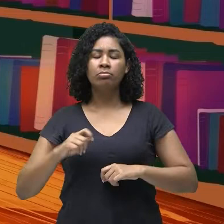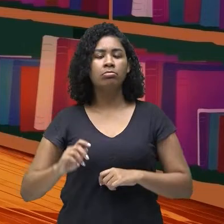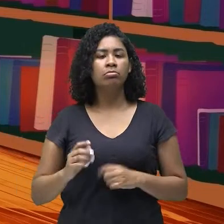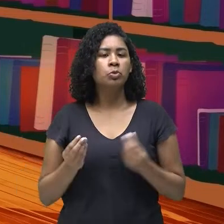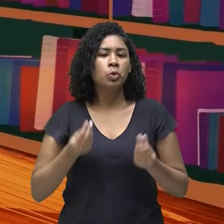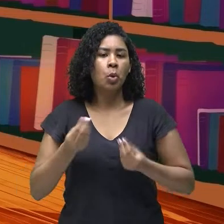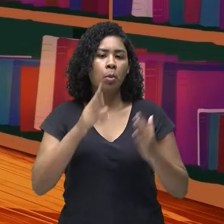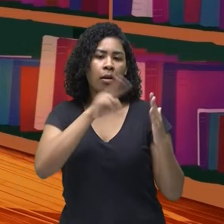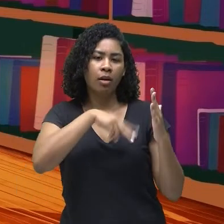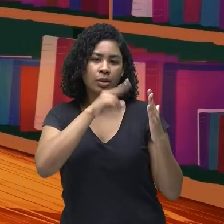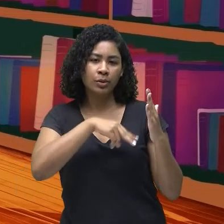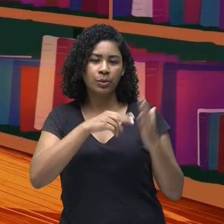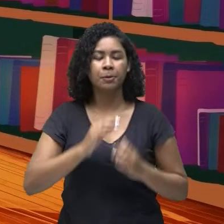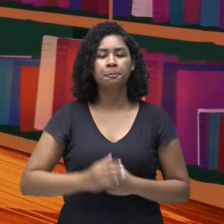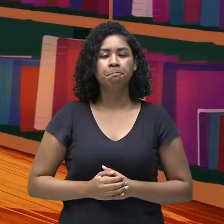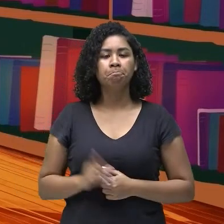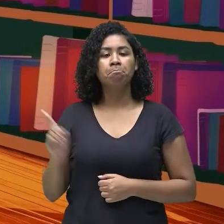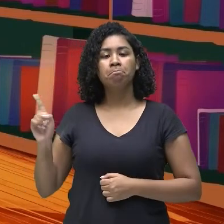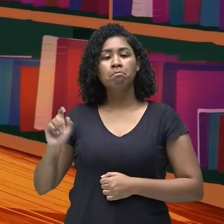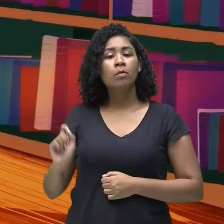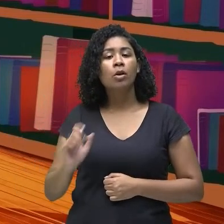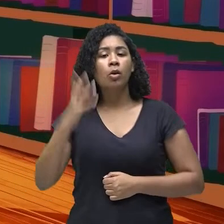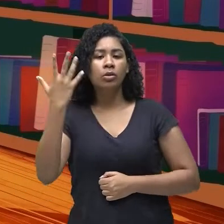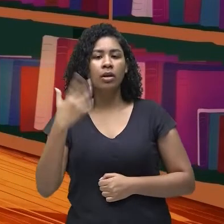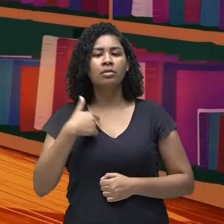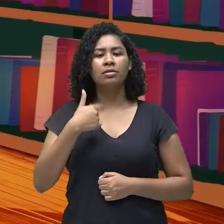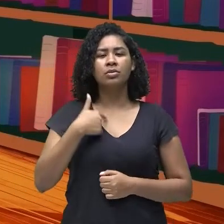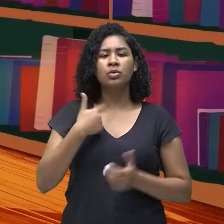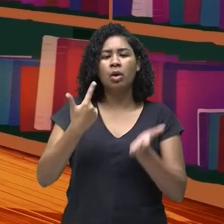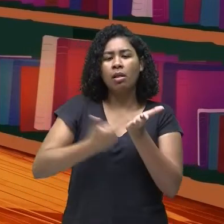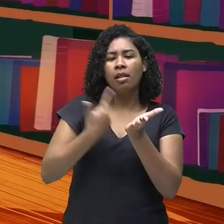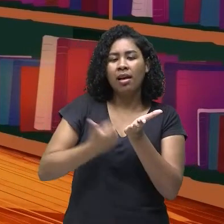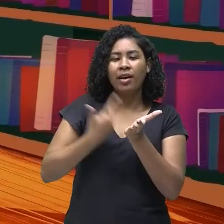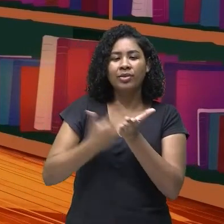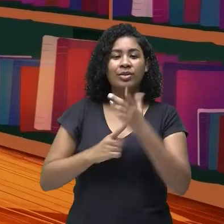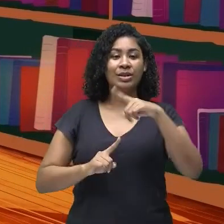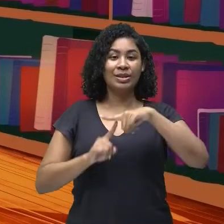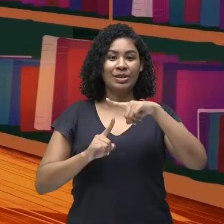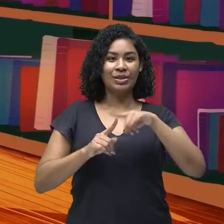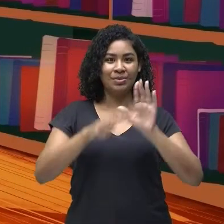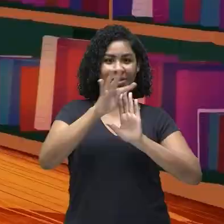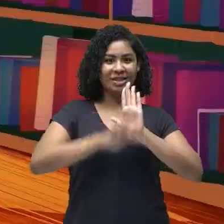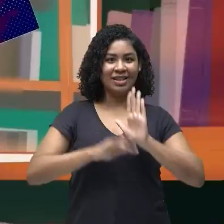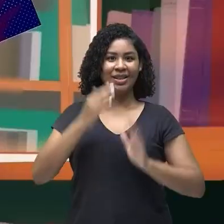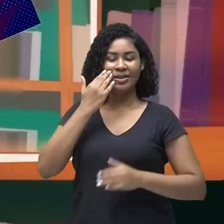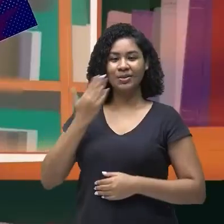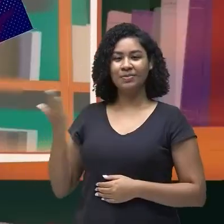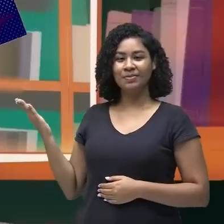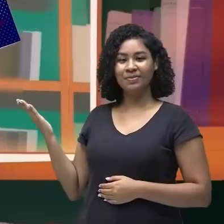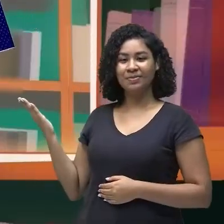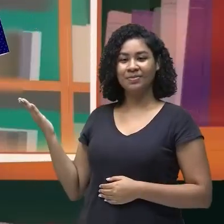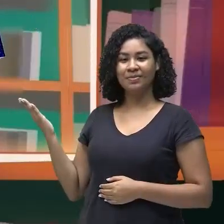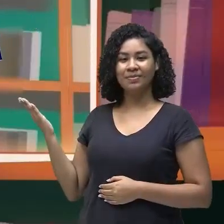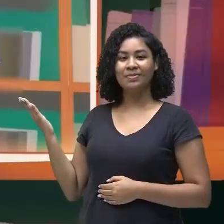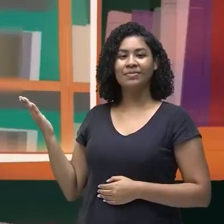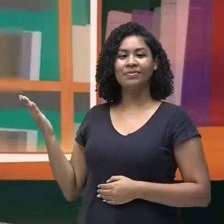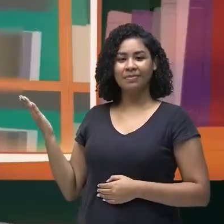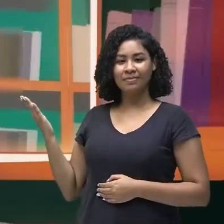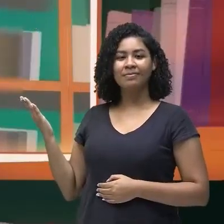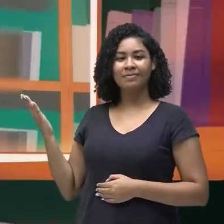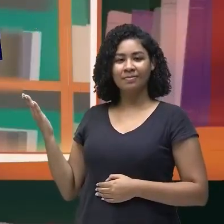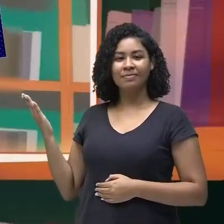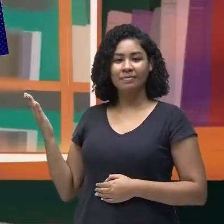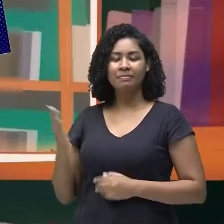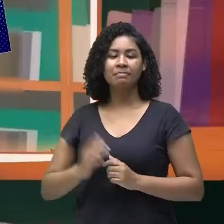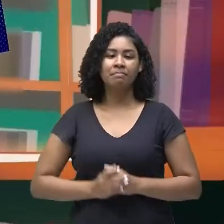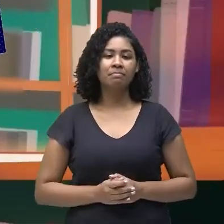acontece. Então, ela acontece quando eu leio comic books, que são os famosos